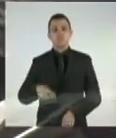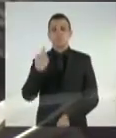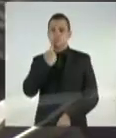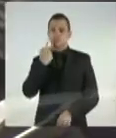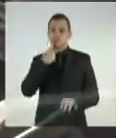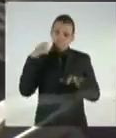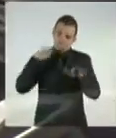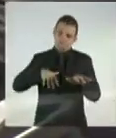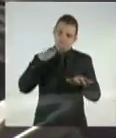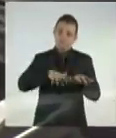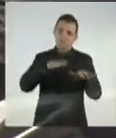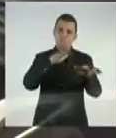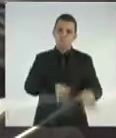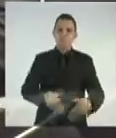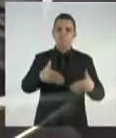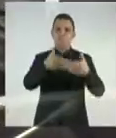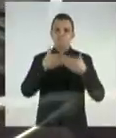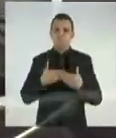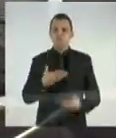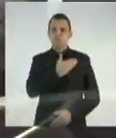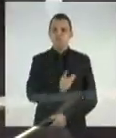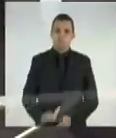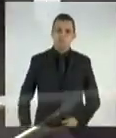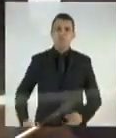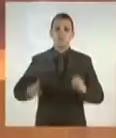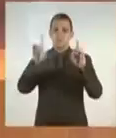pela legalidade desse governo. Obrigado.